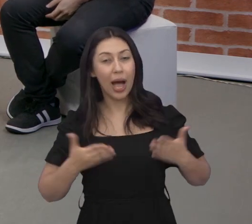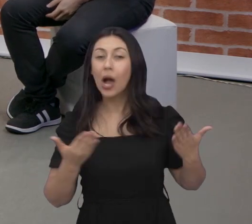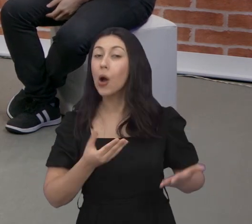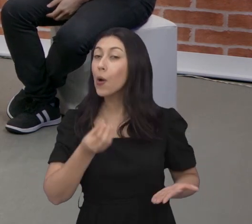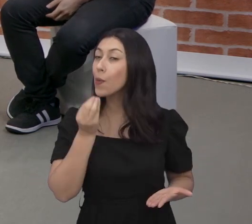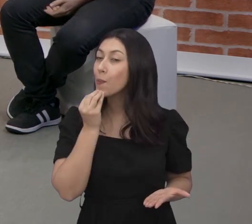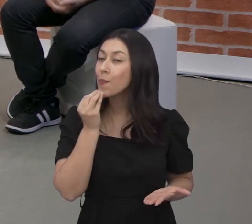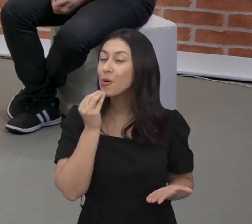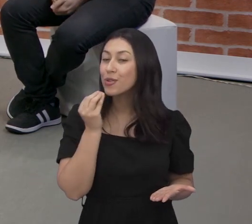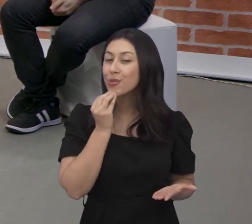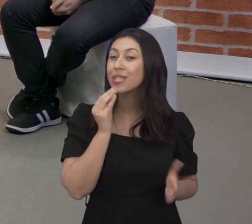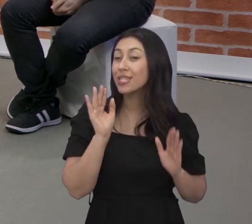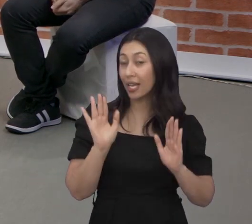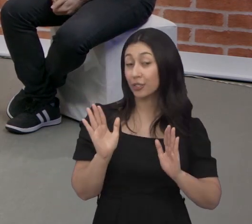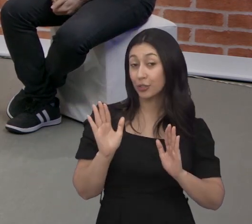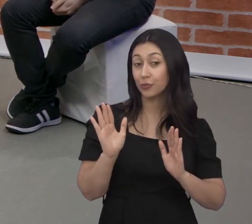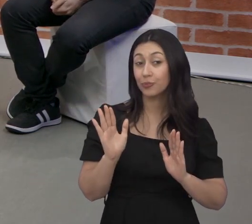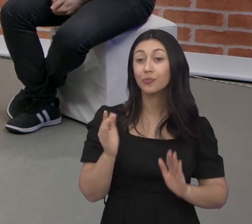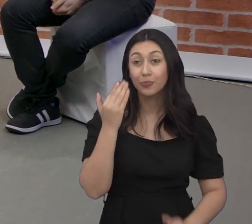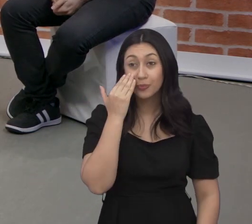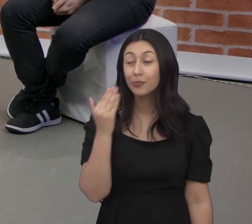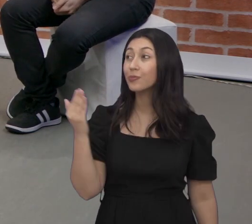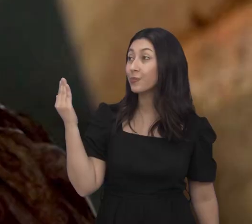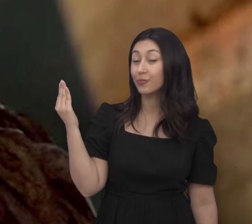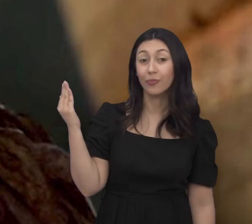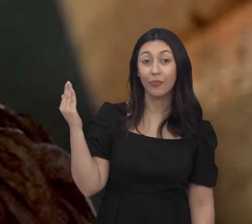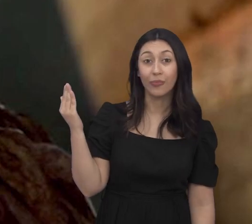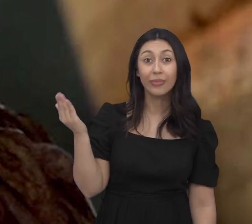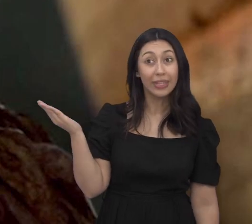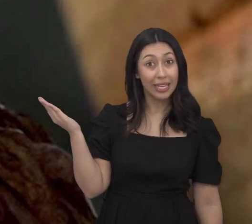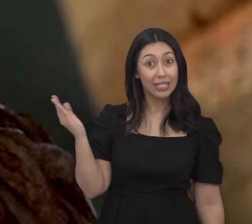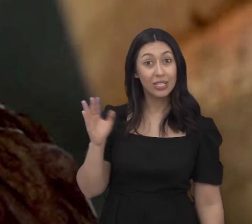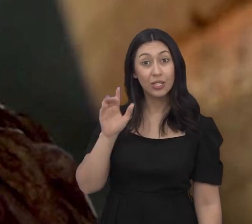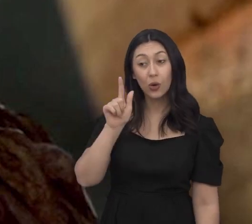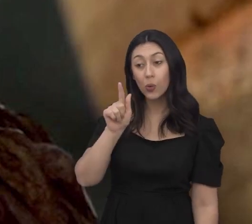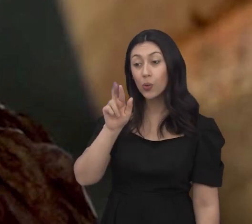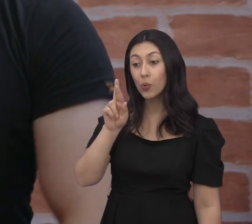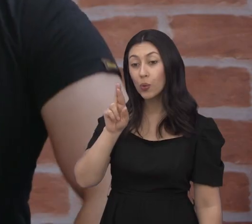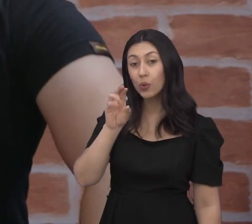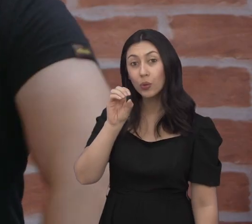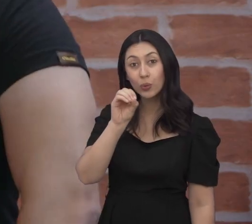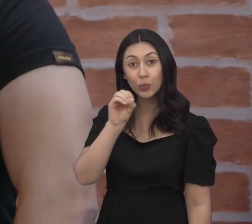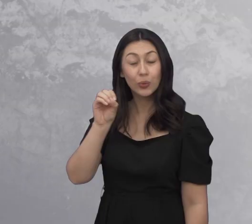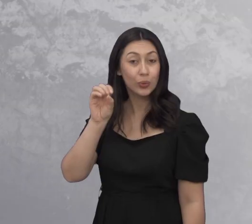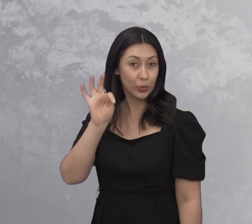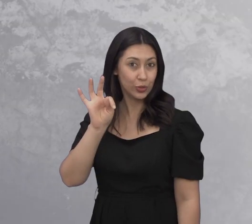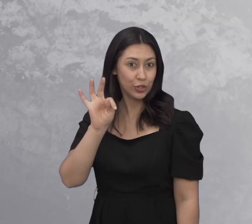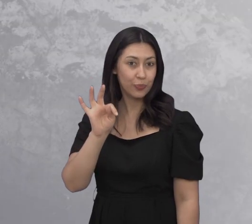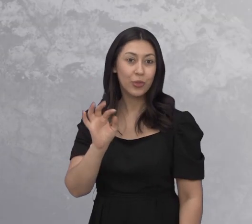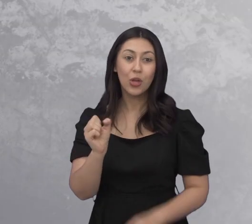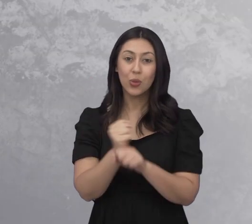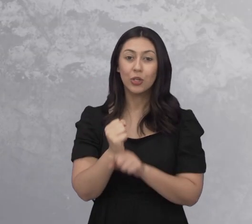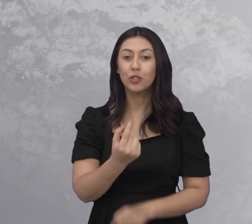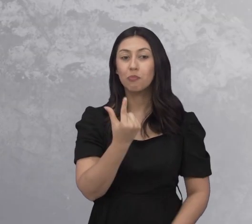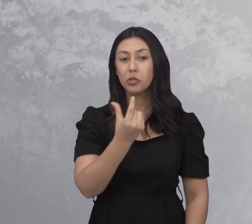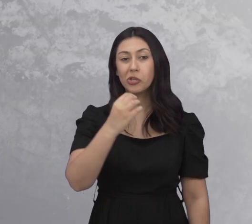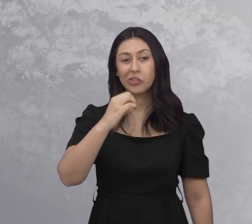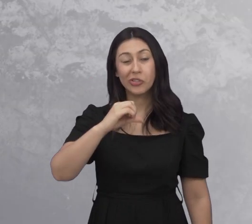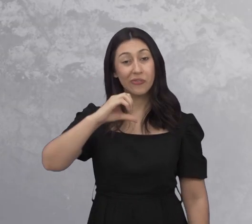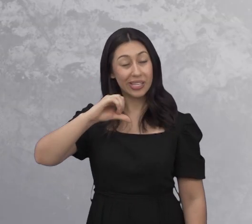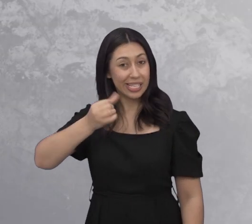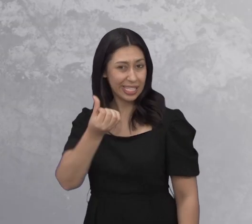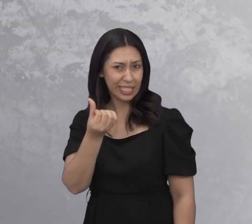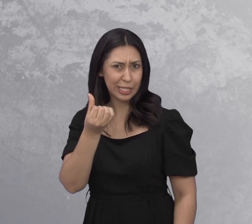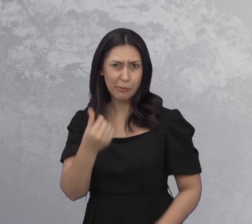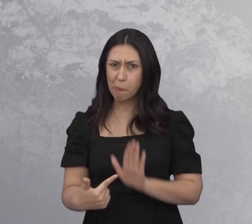hora da revanche. Nossa, Próximo, mas vamos ver se eu consigo, ET na né? tela. Esse é o Groot. Isso. Em 1996, bem